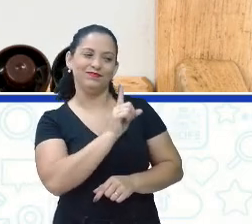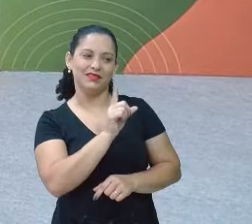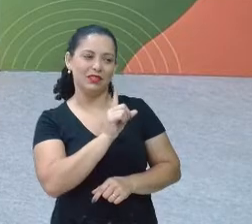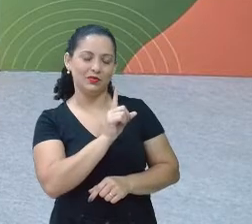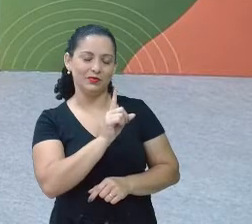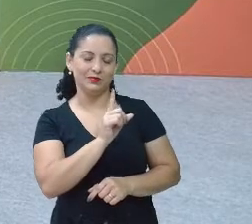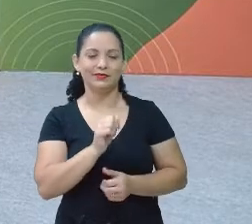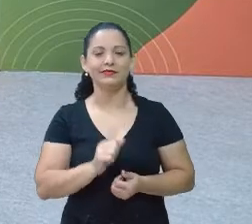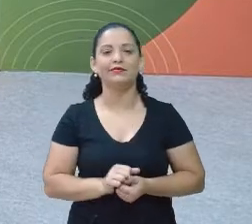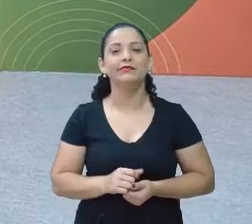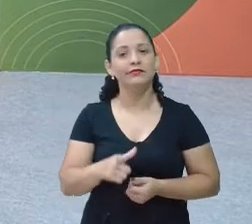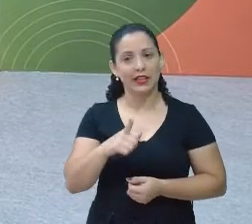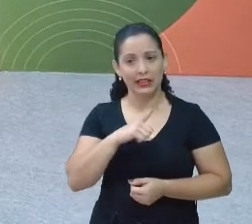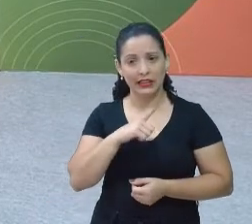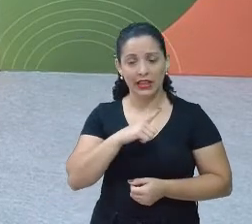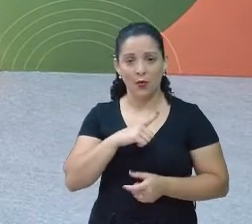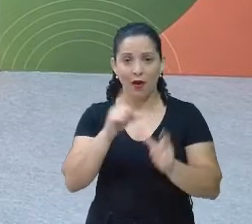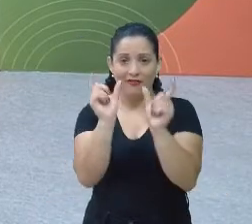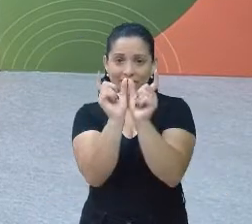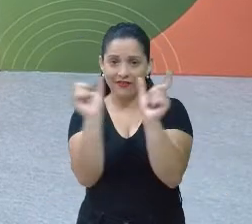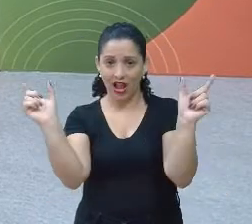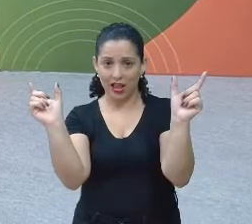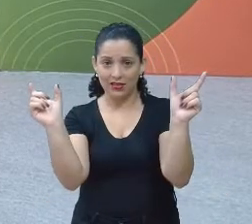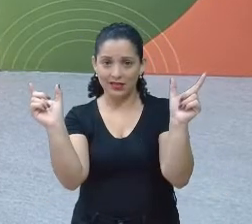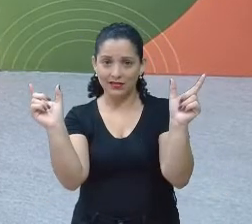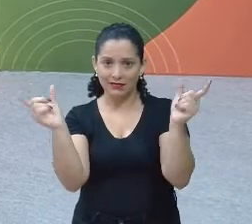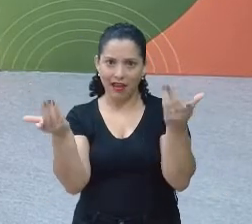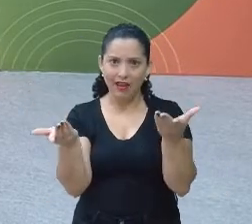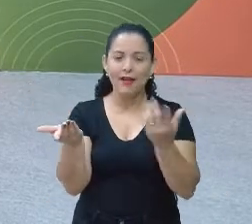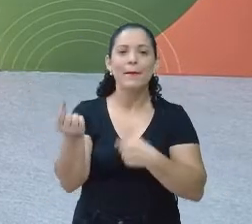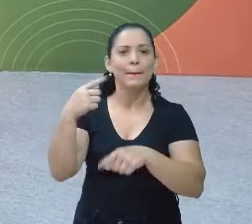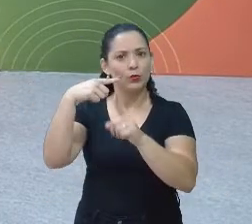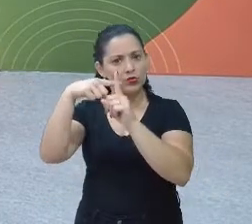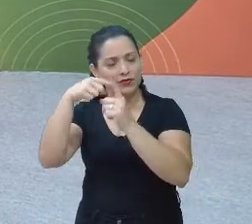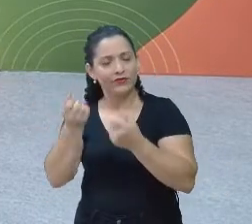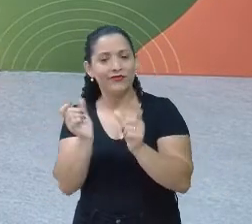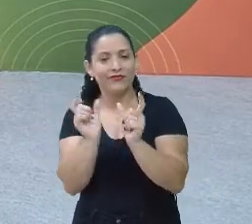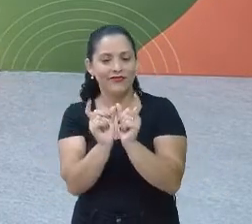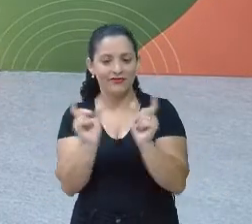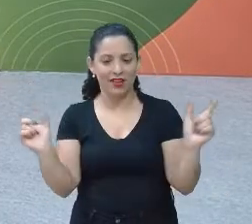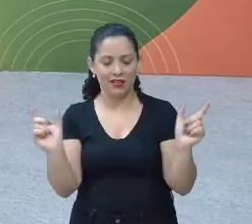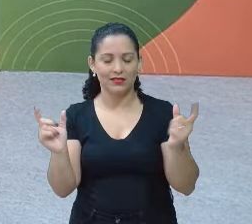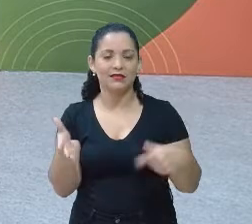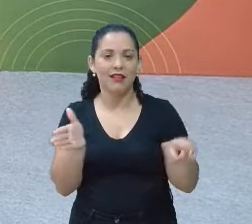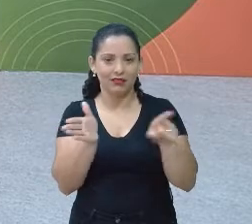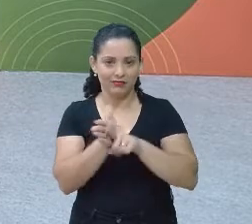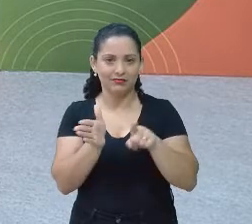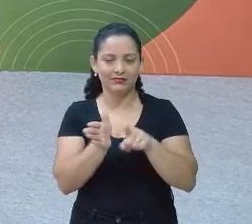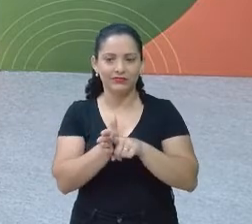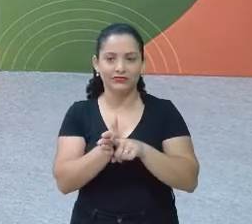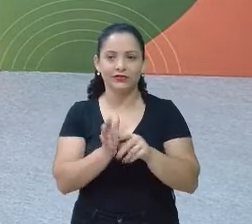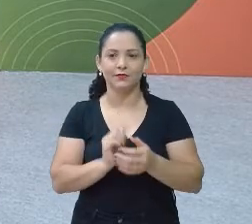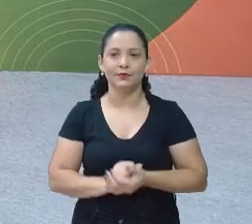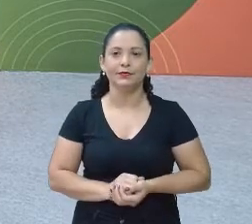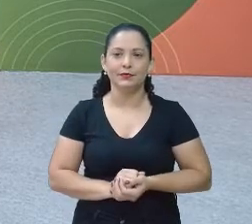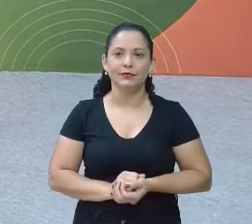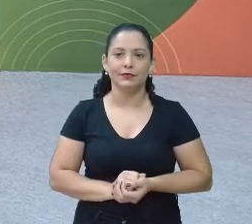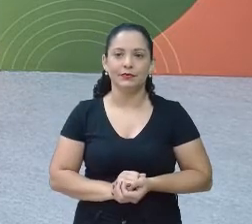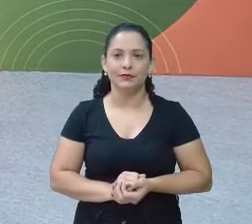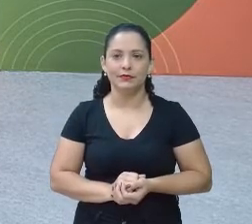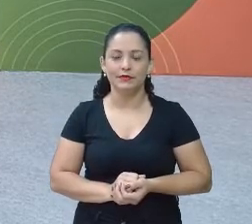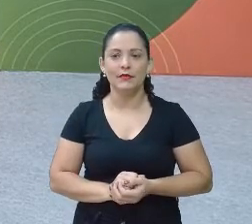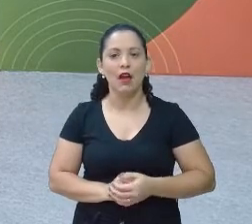forma afirmativa, uma estrutura para responder de forma negativa também, tá certo? Então, nas